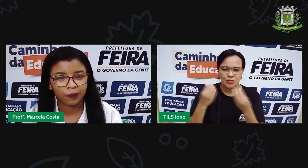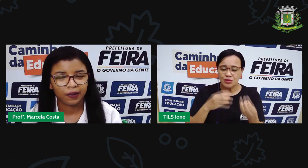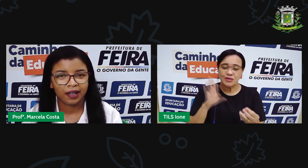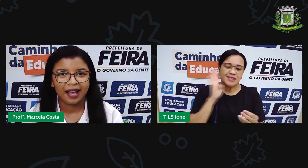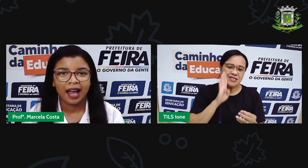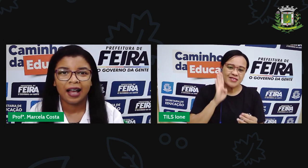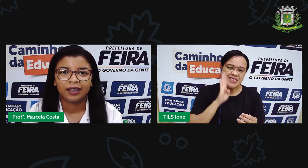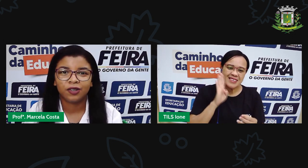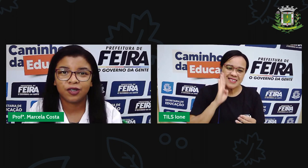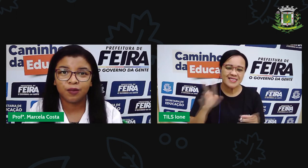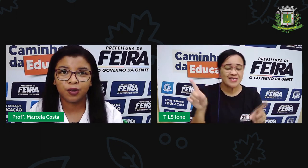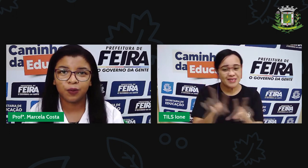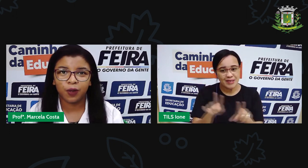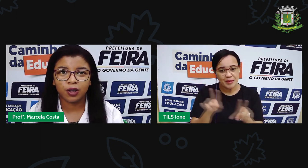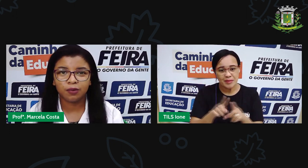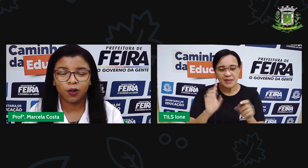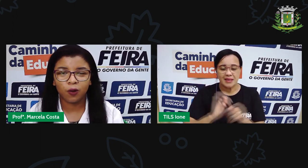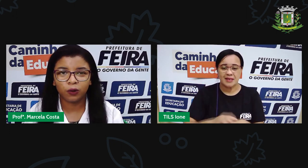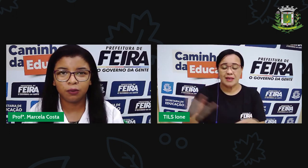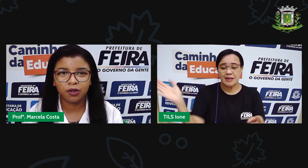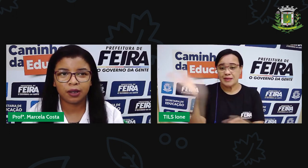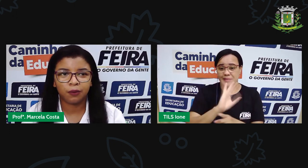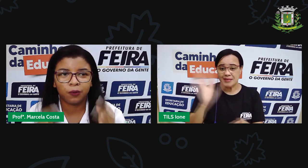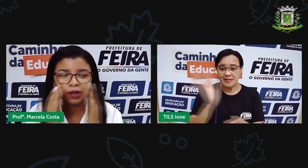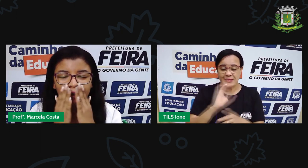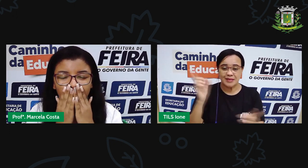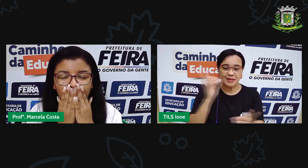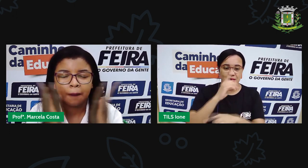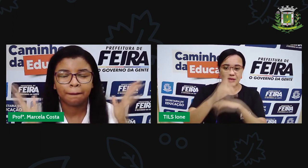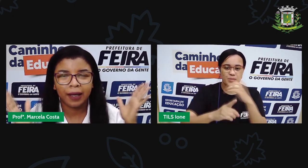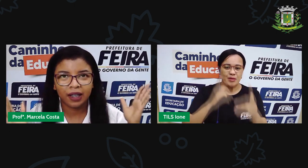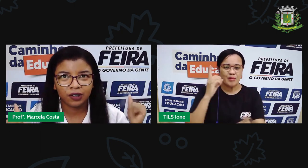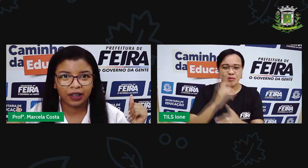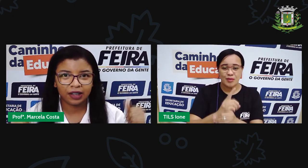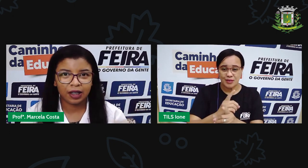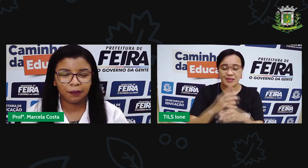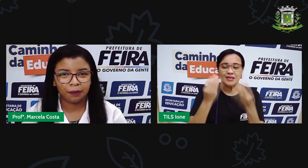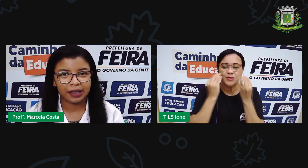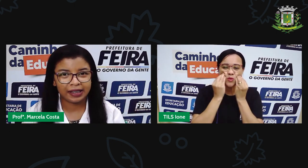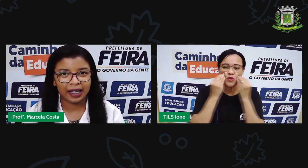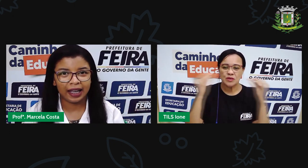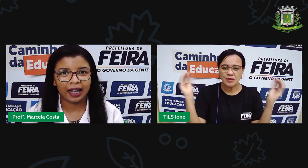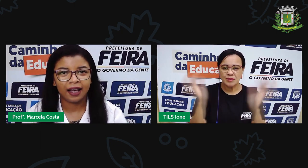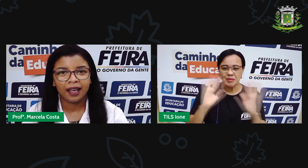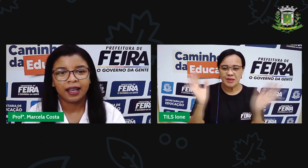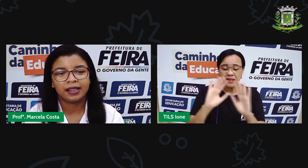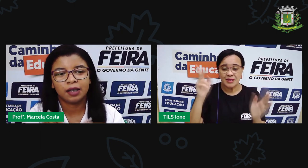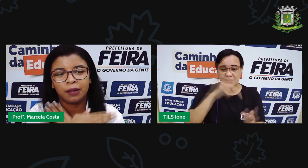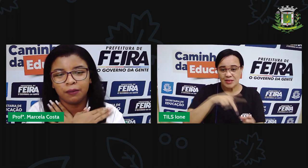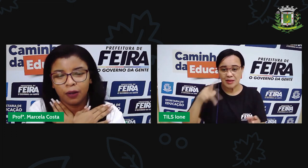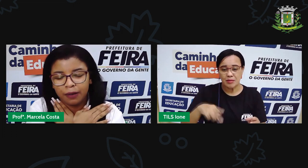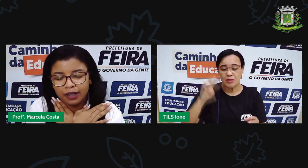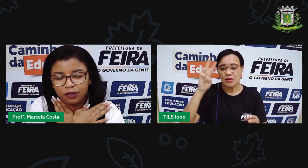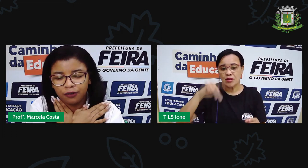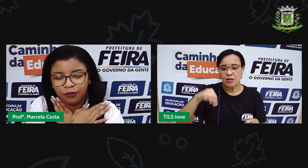subtração. Nos vemos no próximo encontro, meus amores. Beijo grande da sua Marcela.